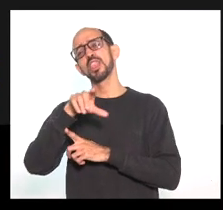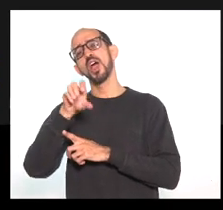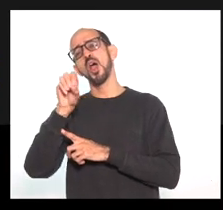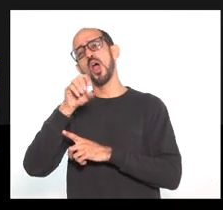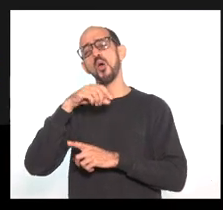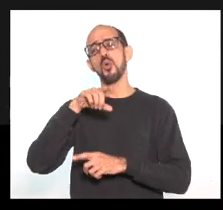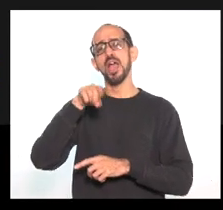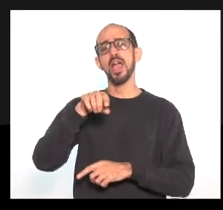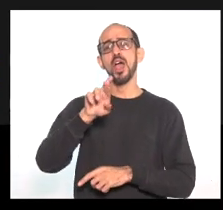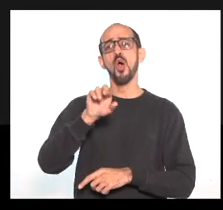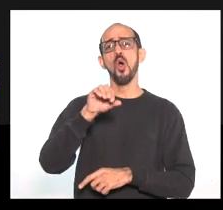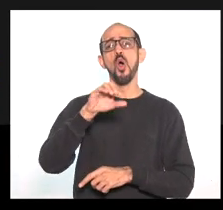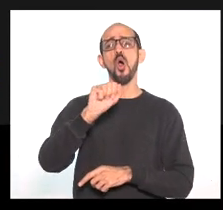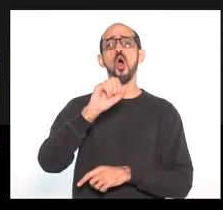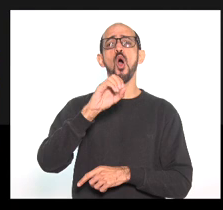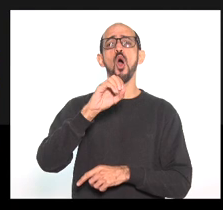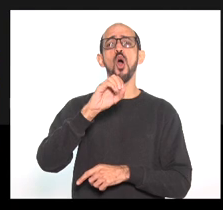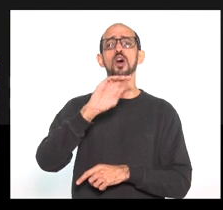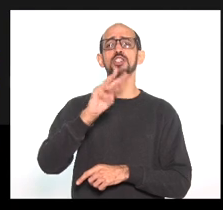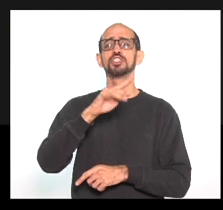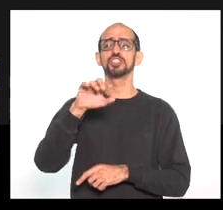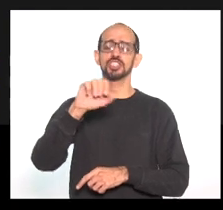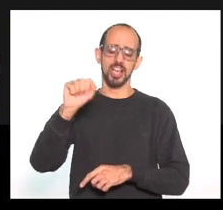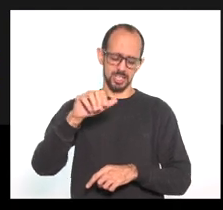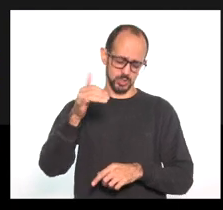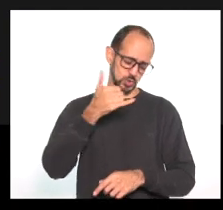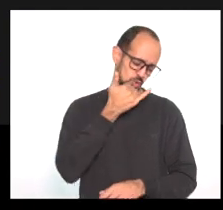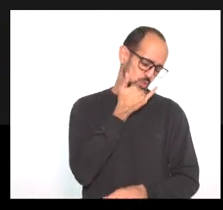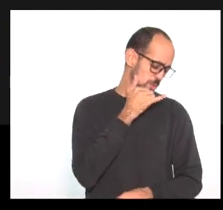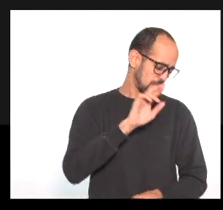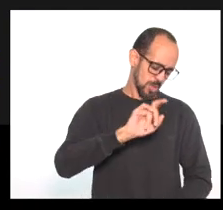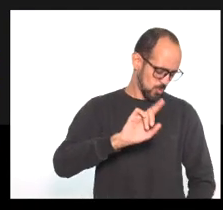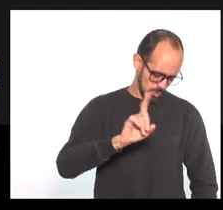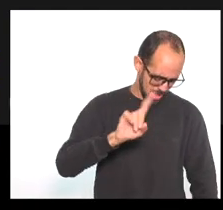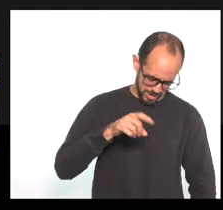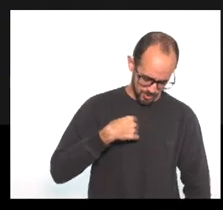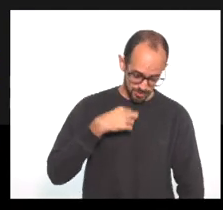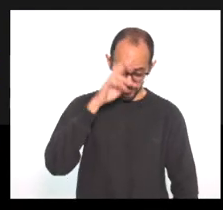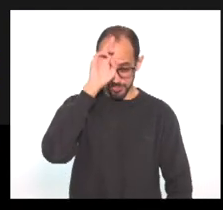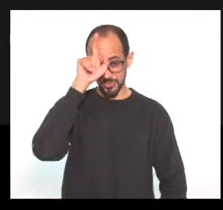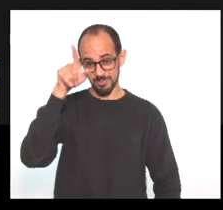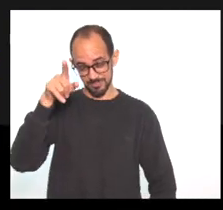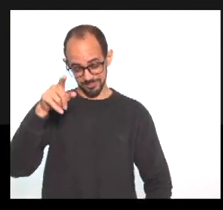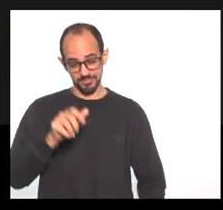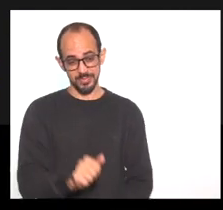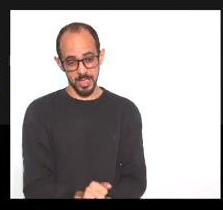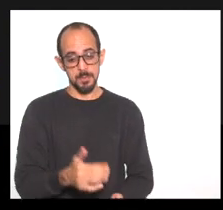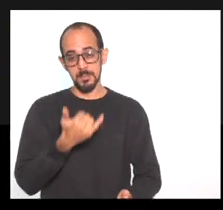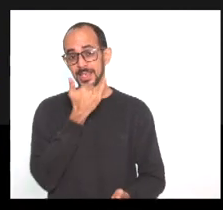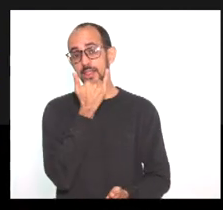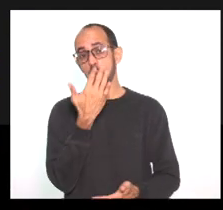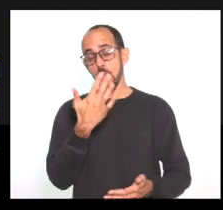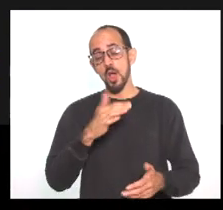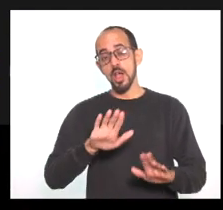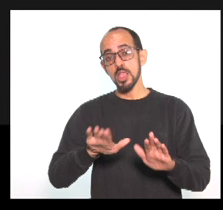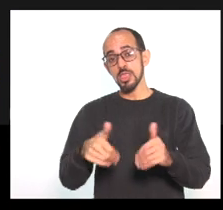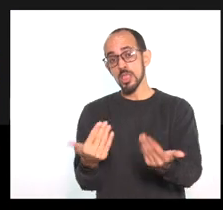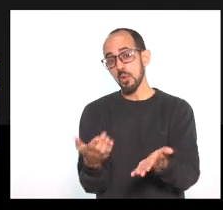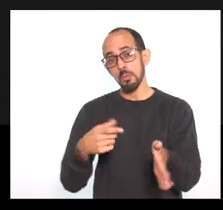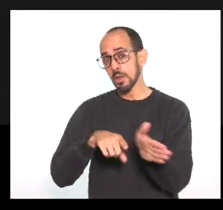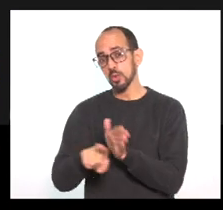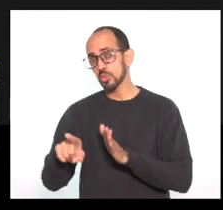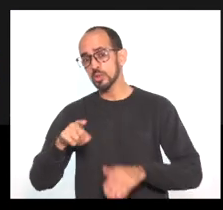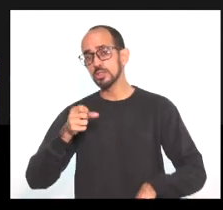mais uma irmã. Desculpe. Célia Jordão. Pergunto se, por acaso, tem algum outro